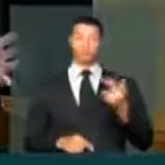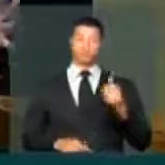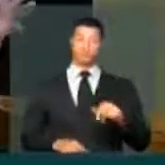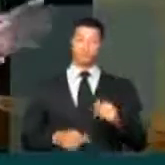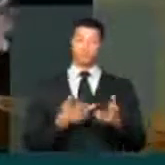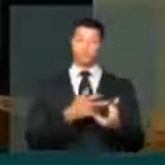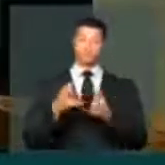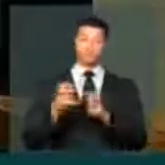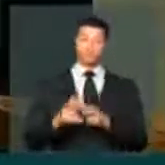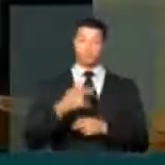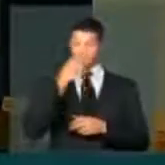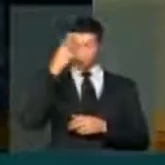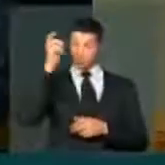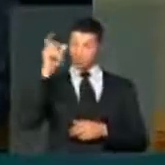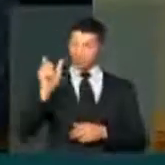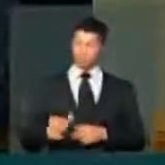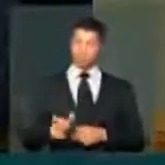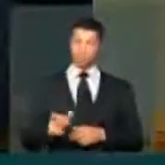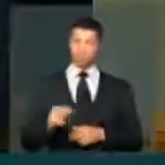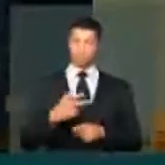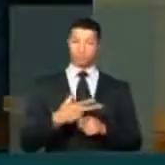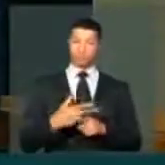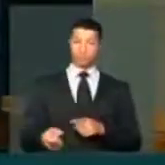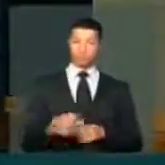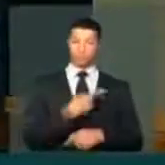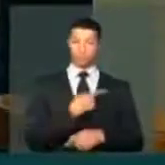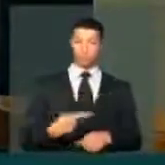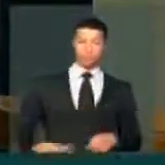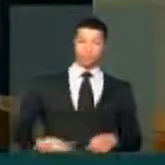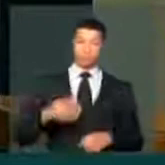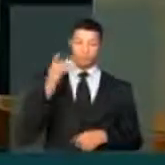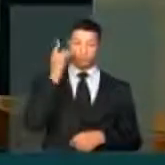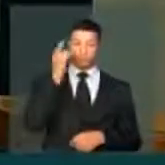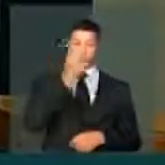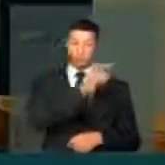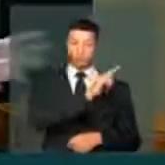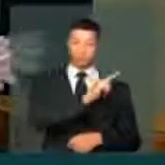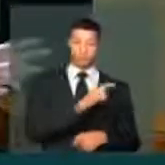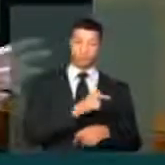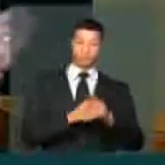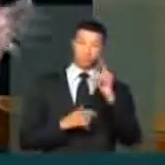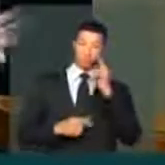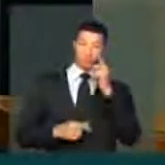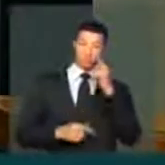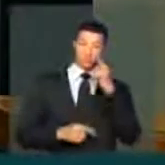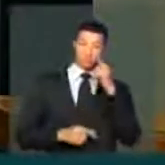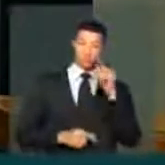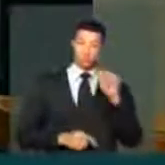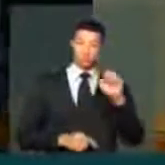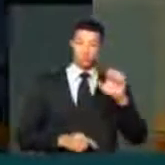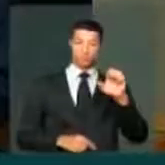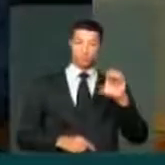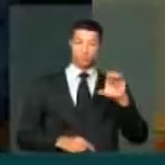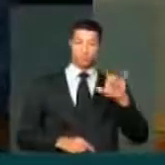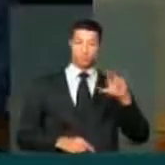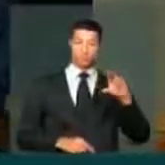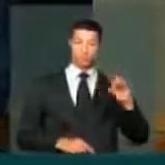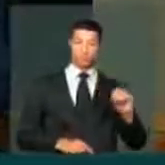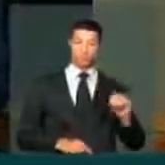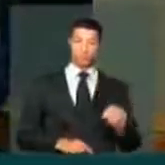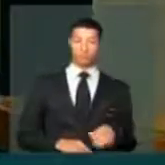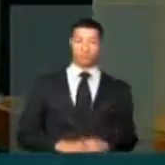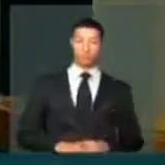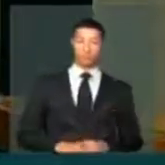a posição de um candidato, que é o vencedor, a presidente Dilma, e do outro lado, vendo o candidato derrotado,